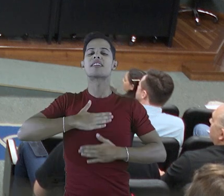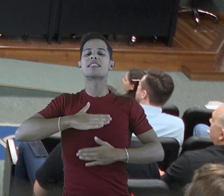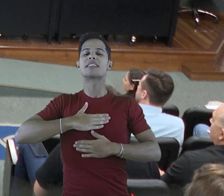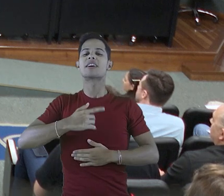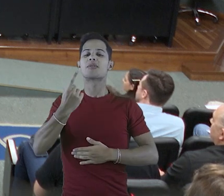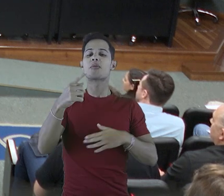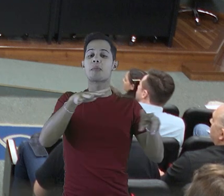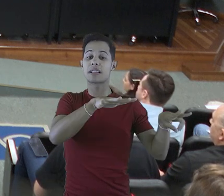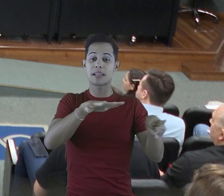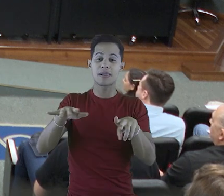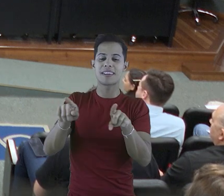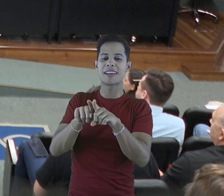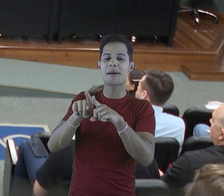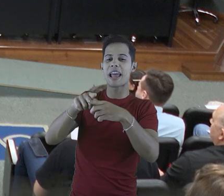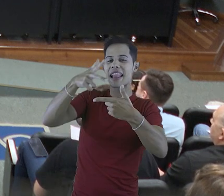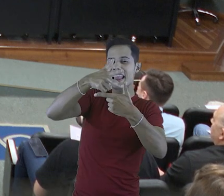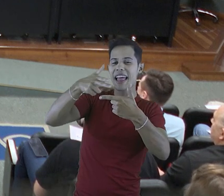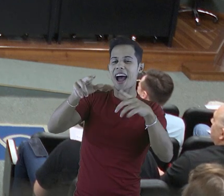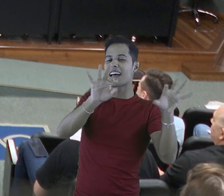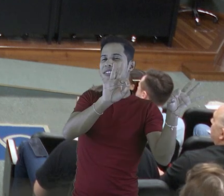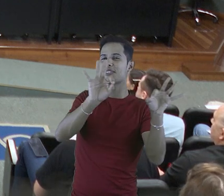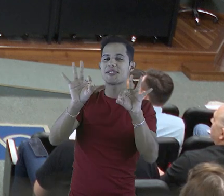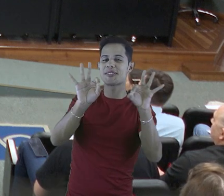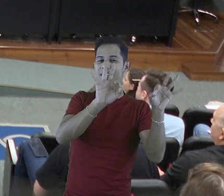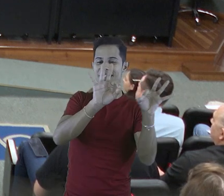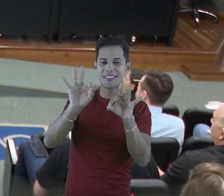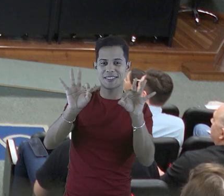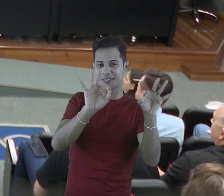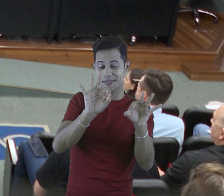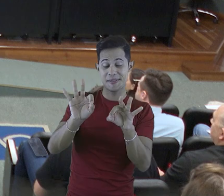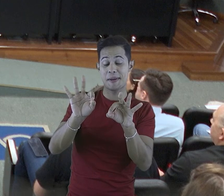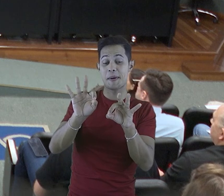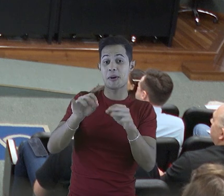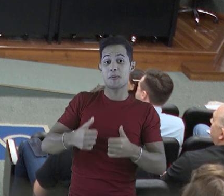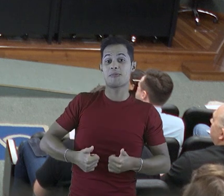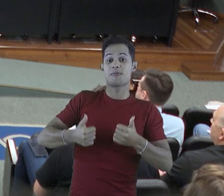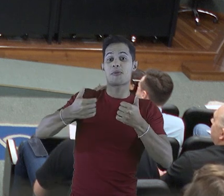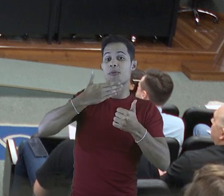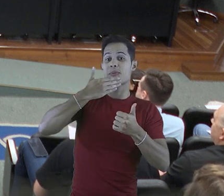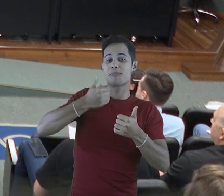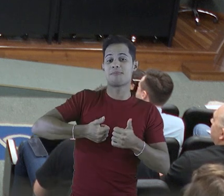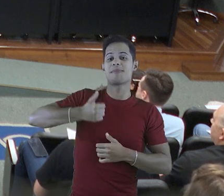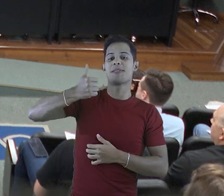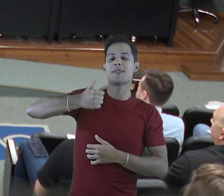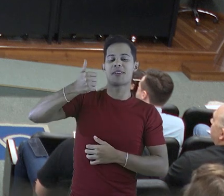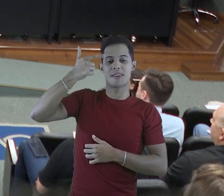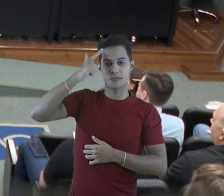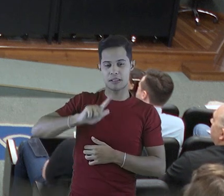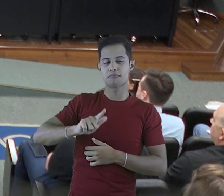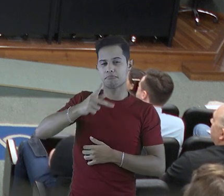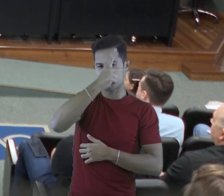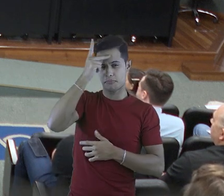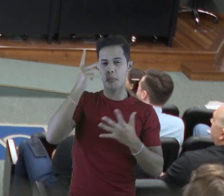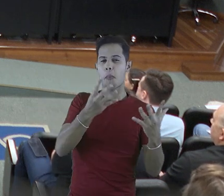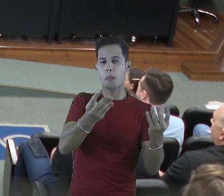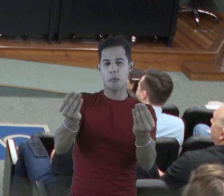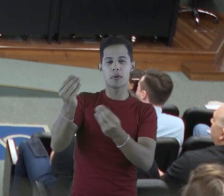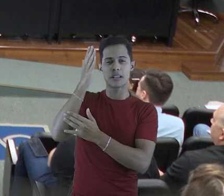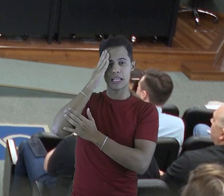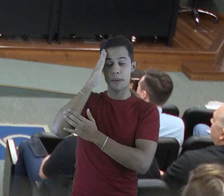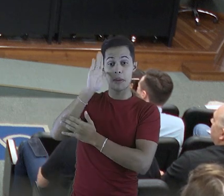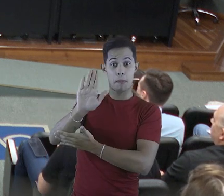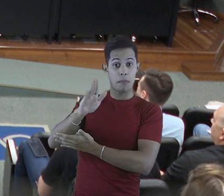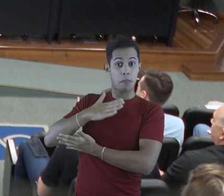Porque se eu falar 14 catálogos e 5 lançamentos, ninguém sabe o que é videocassete. A gente aqui ainda tem bastante gente que sabe, né?